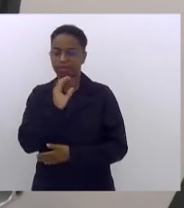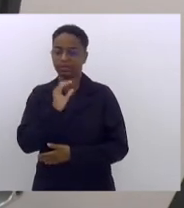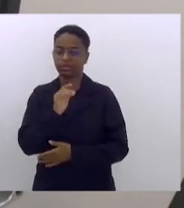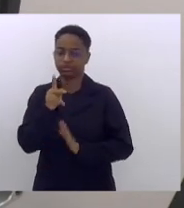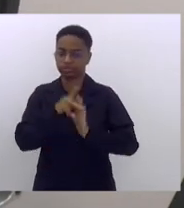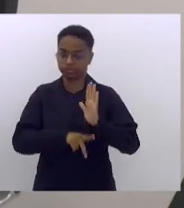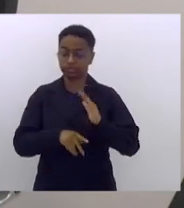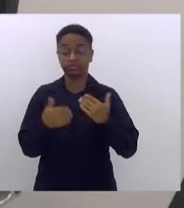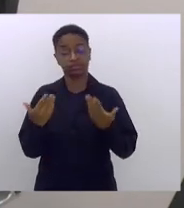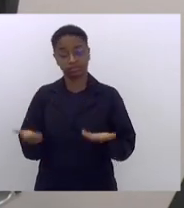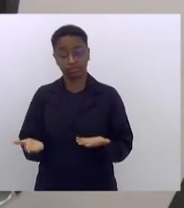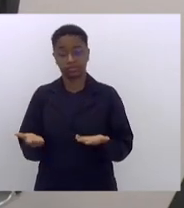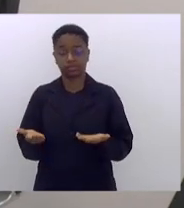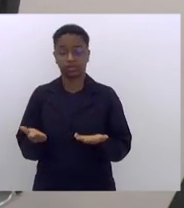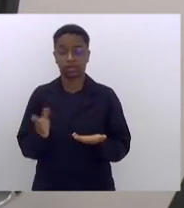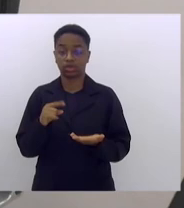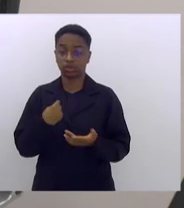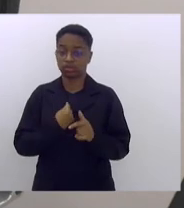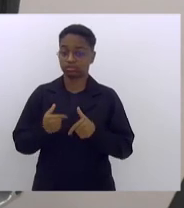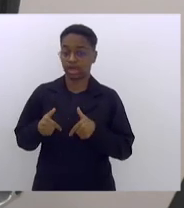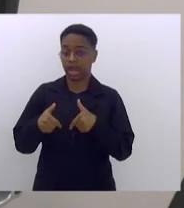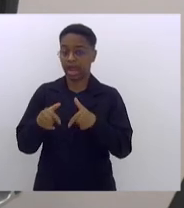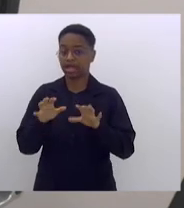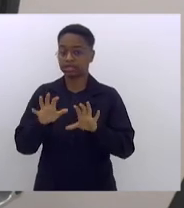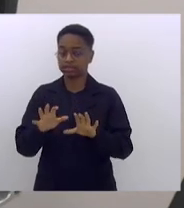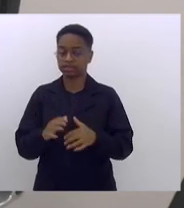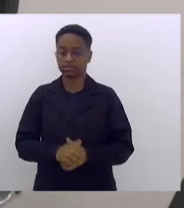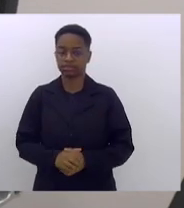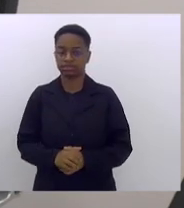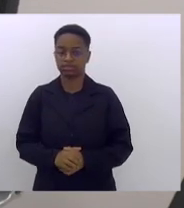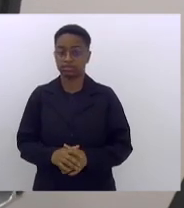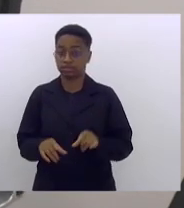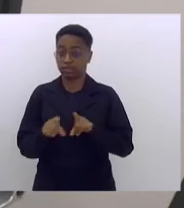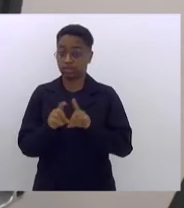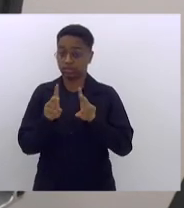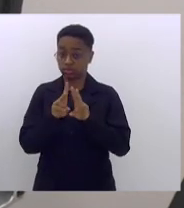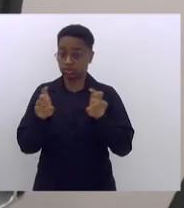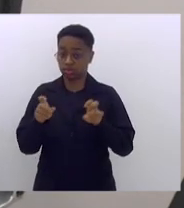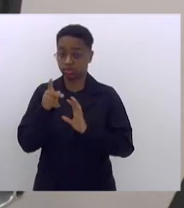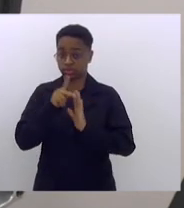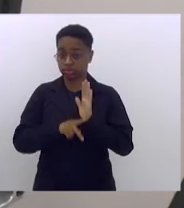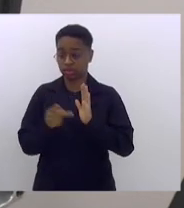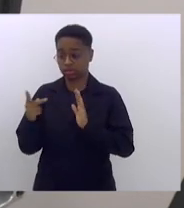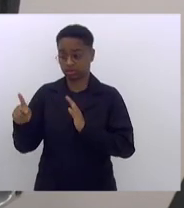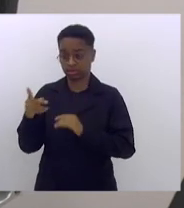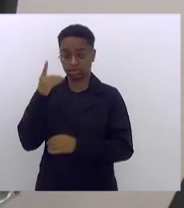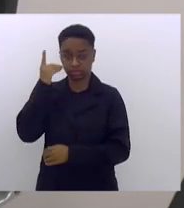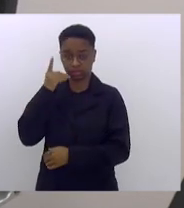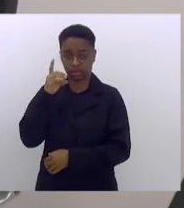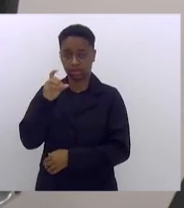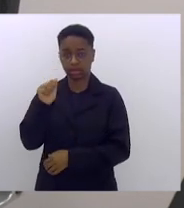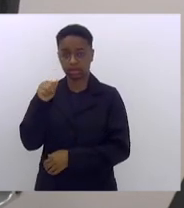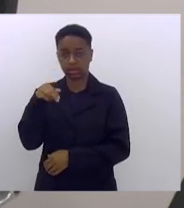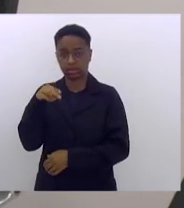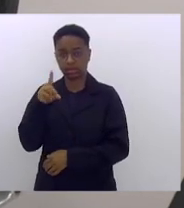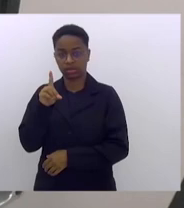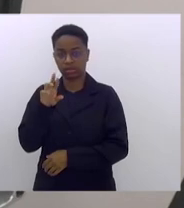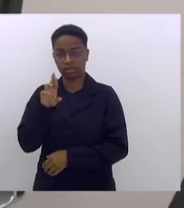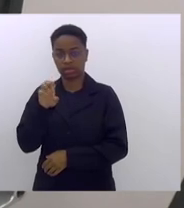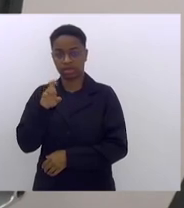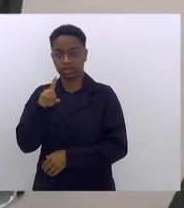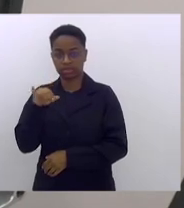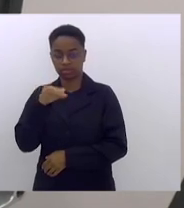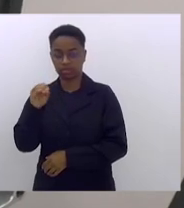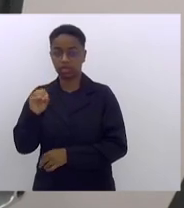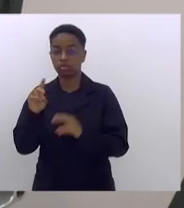brevidade. Então, nesse sentido, a gente tem atuado. Em relação específica a esse projeto do deputado Andrezinho Siciliano, que é algo relacionado